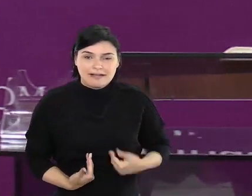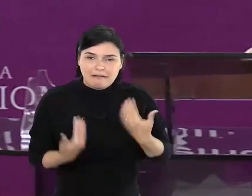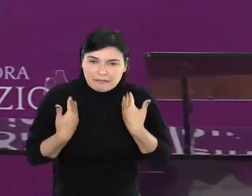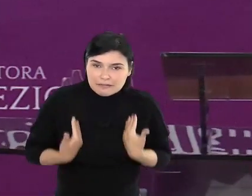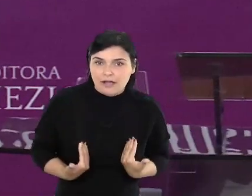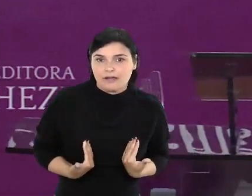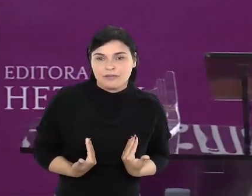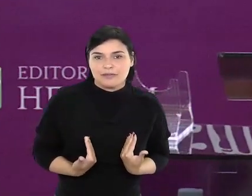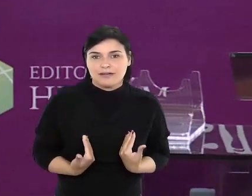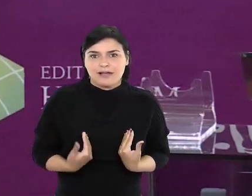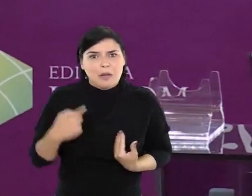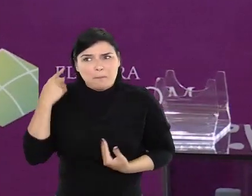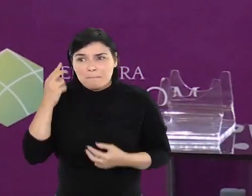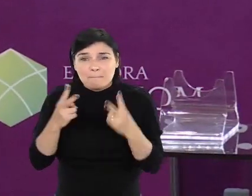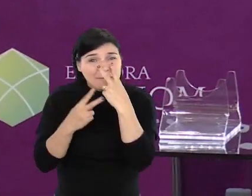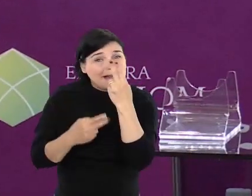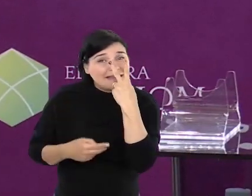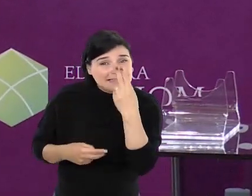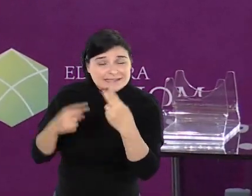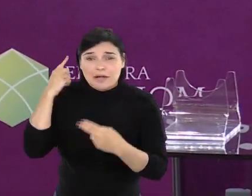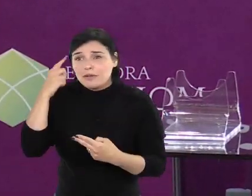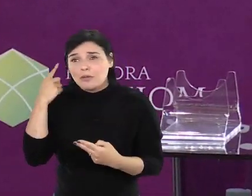de que eu falei no caminhão filha